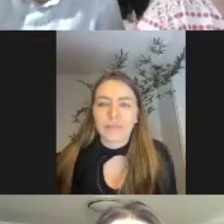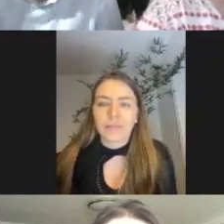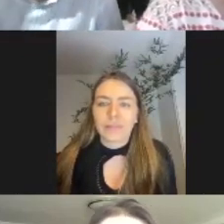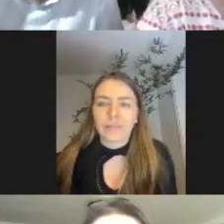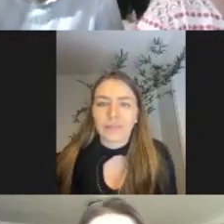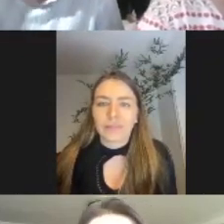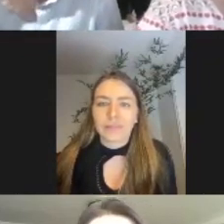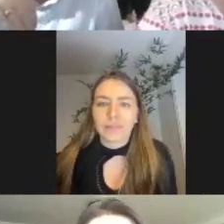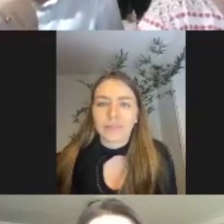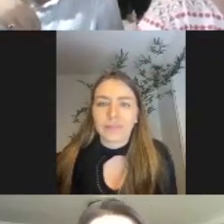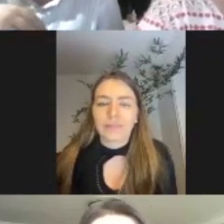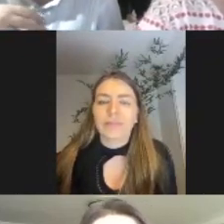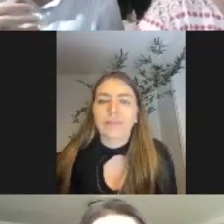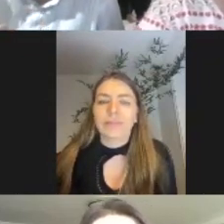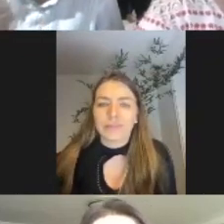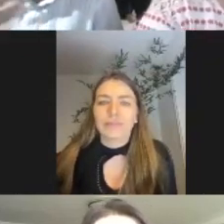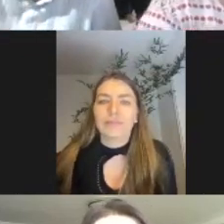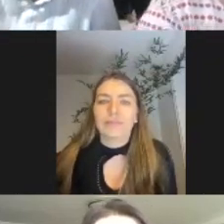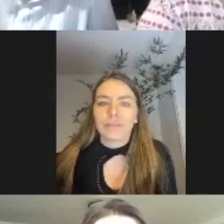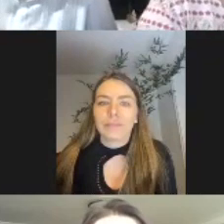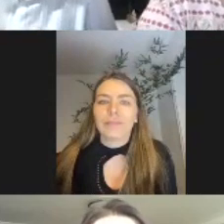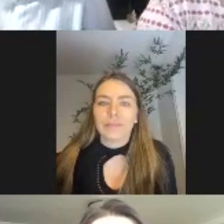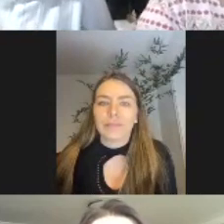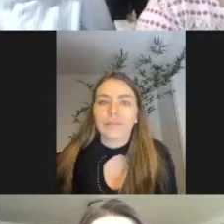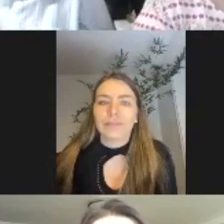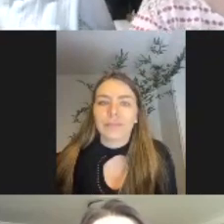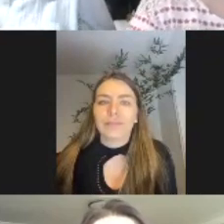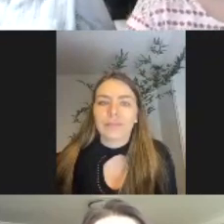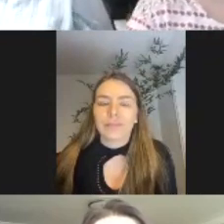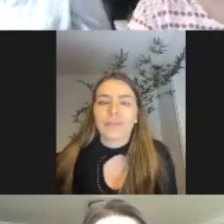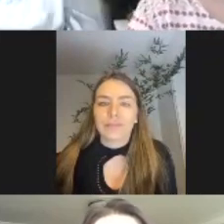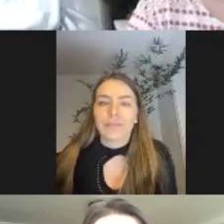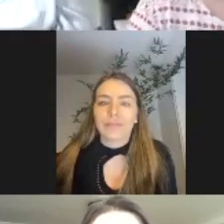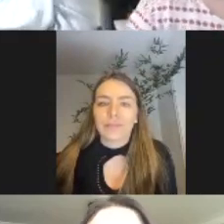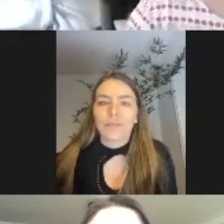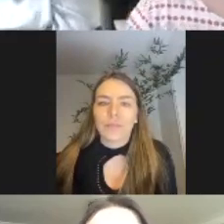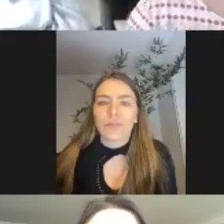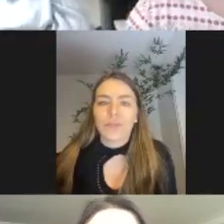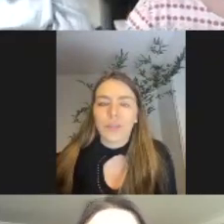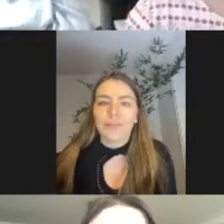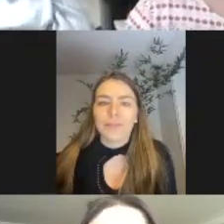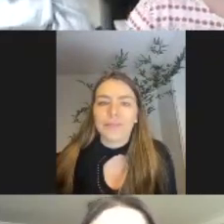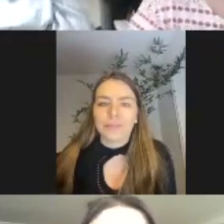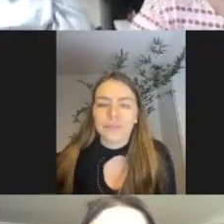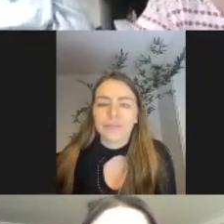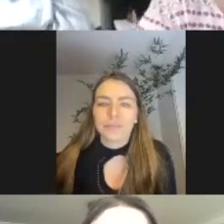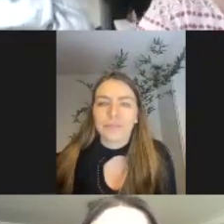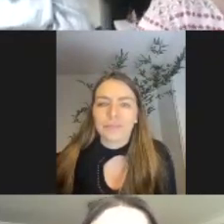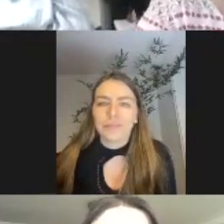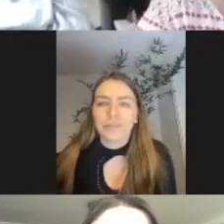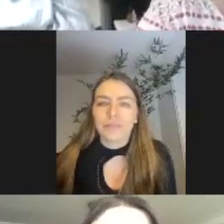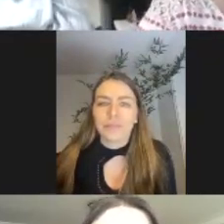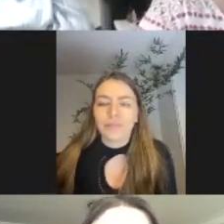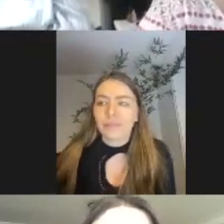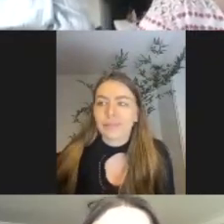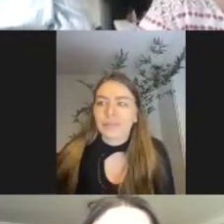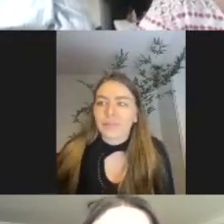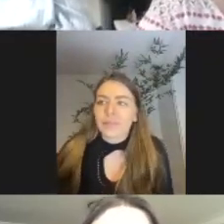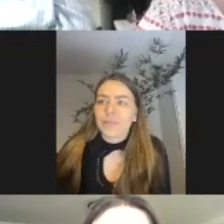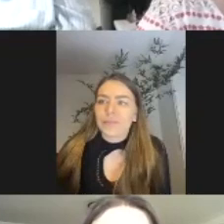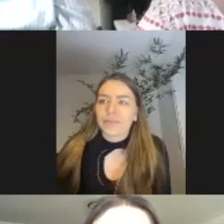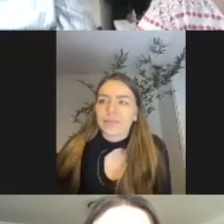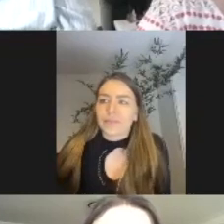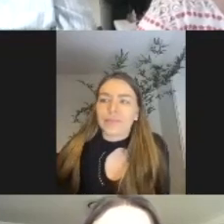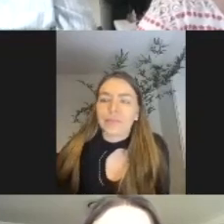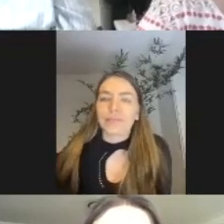Camila, seria uma coisa muito para se pensar, né? De repente elas montarem kits de ingredientes para a